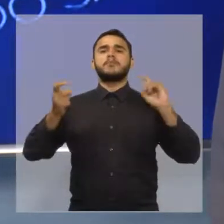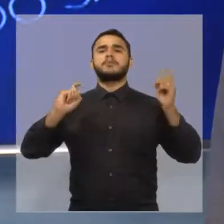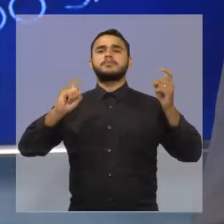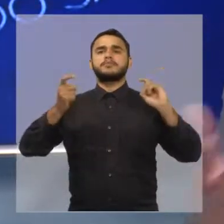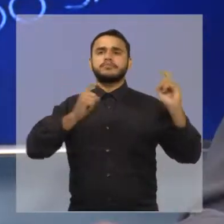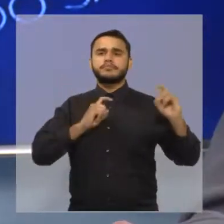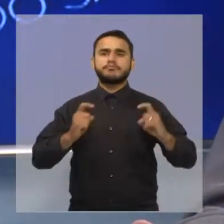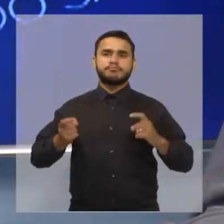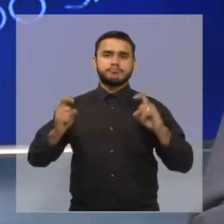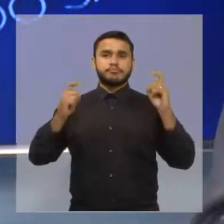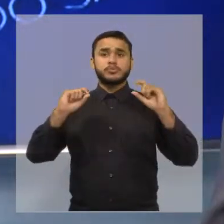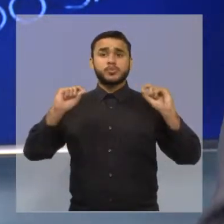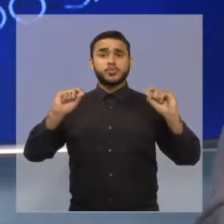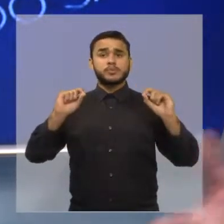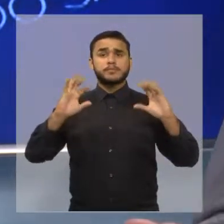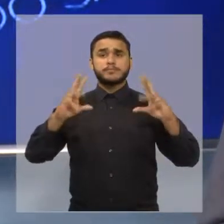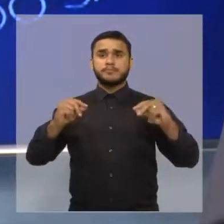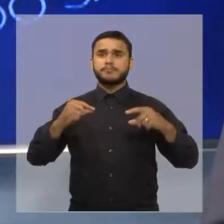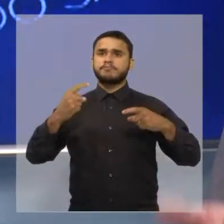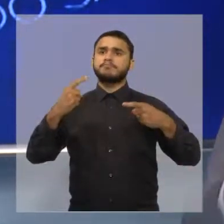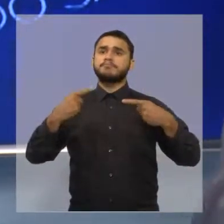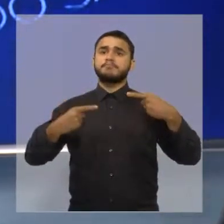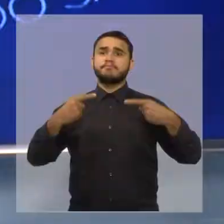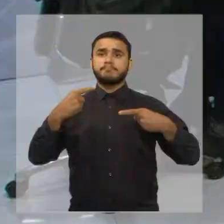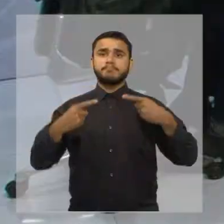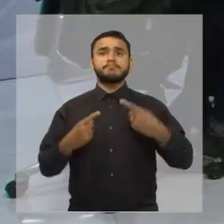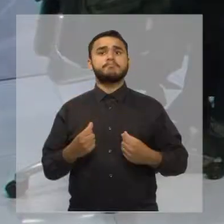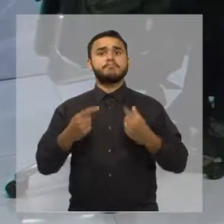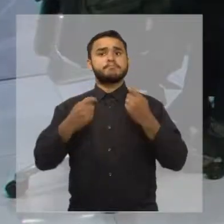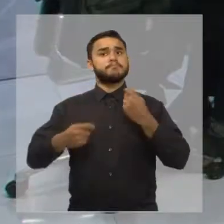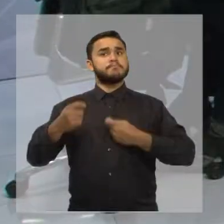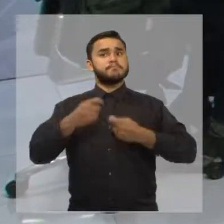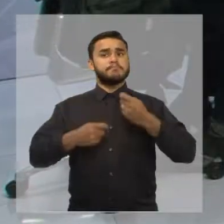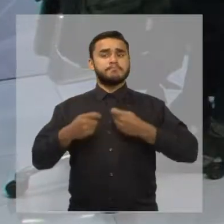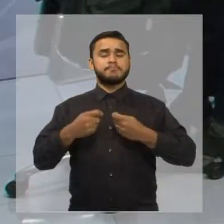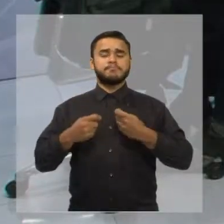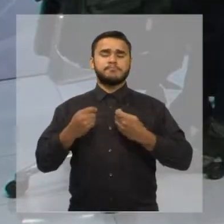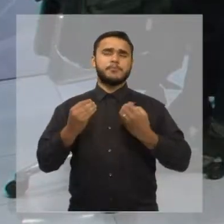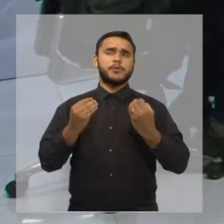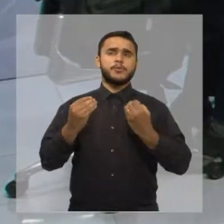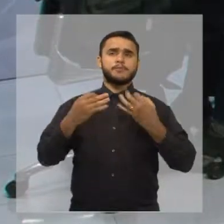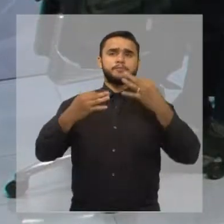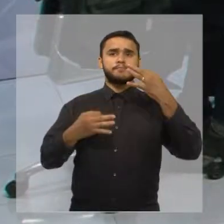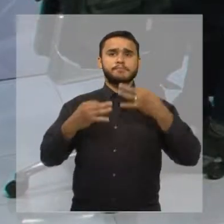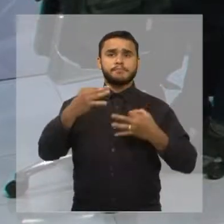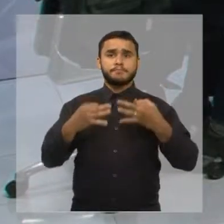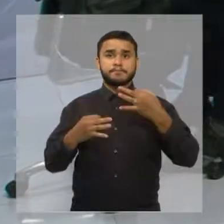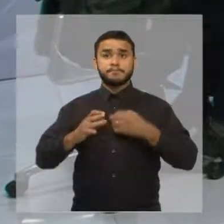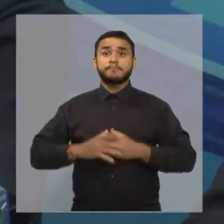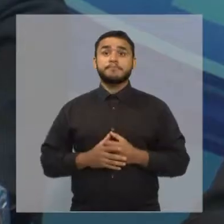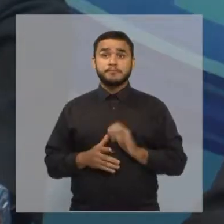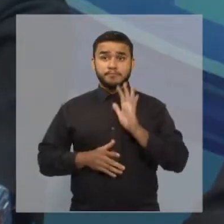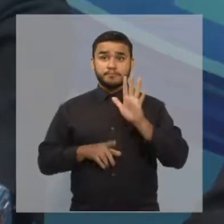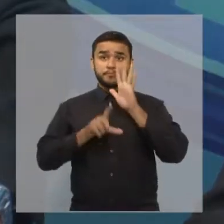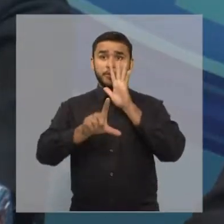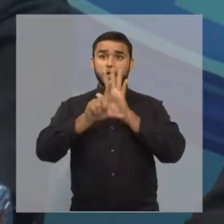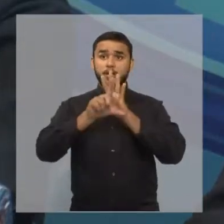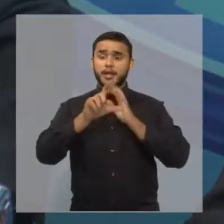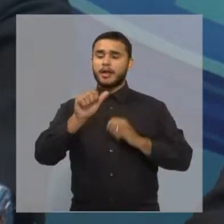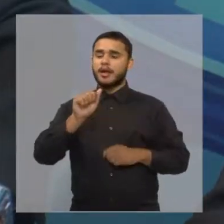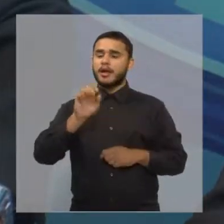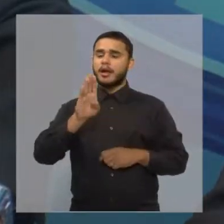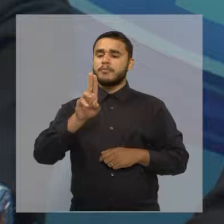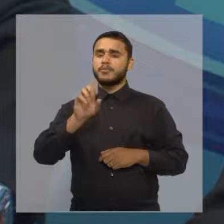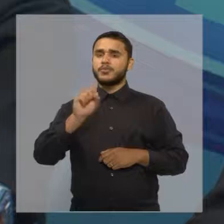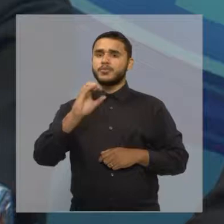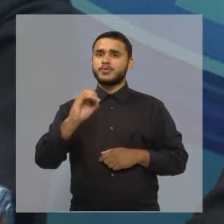política, jurídica e econômica do Brasil, começando pela aprovação da lei contra o abuso de